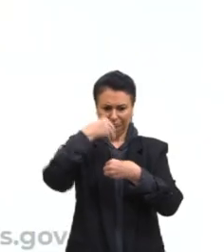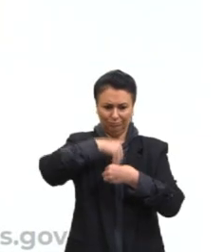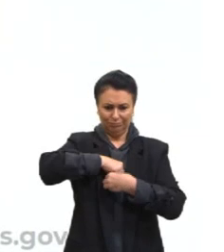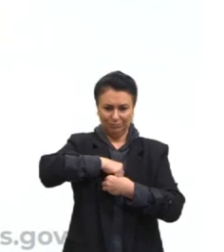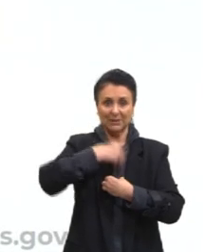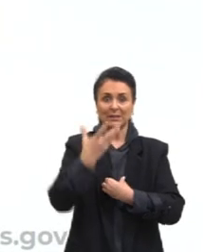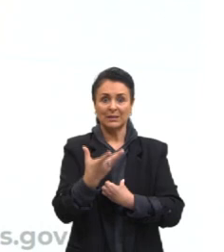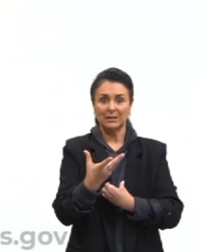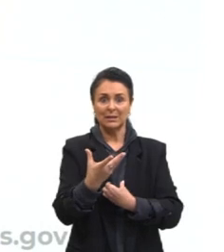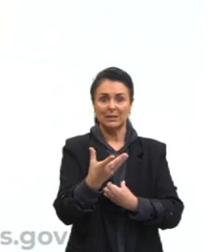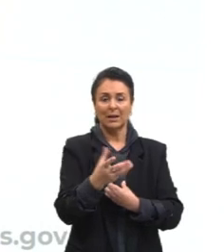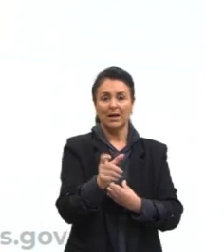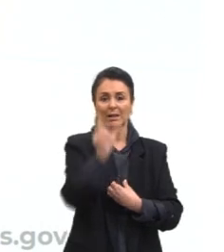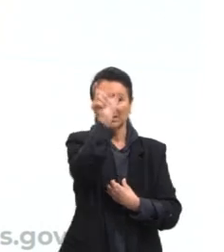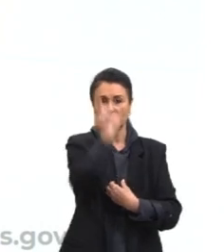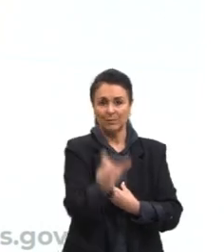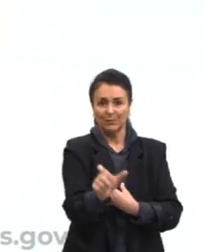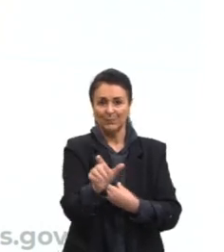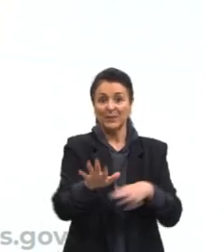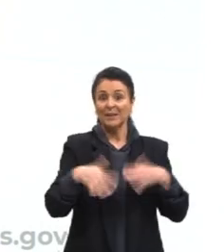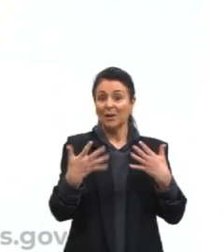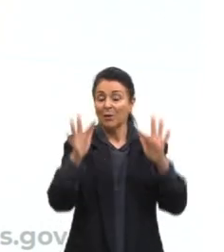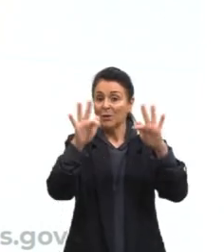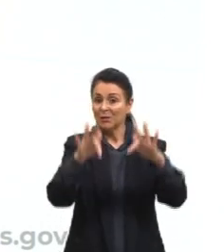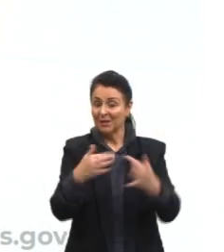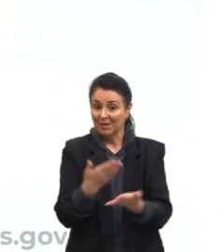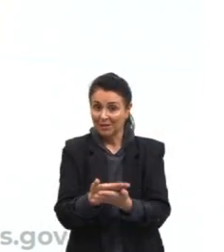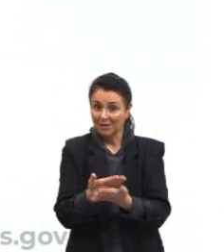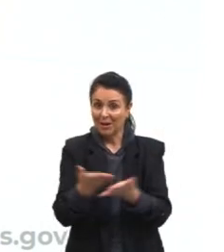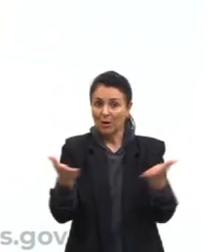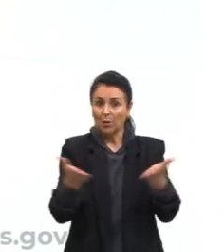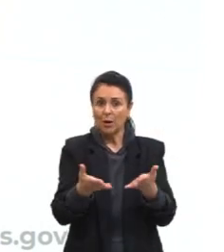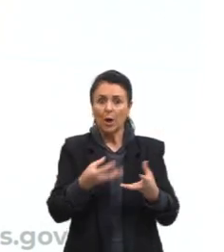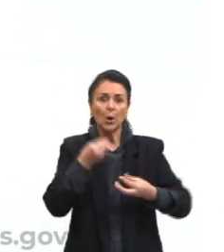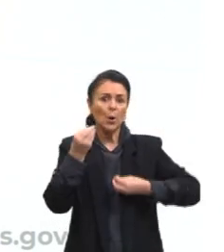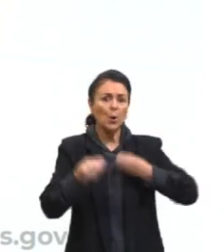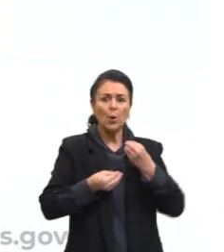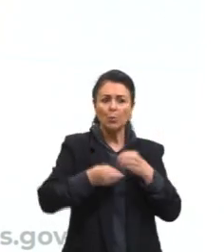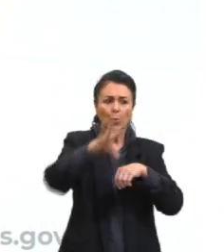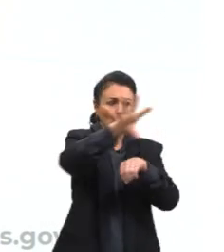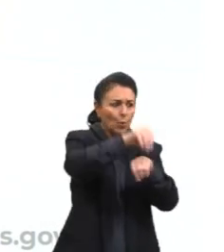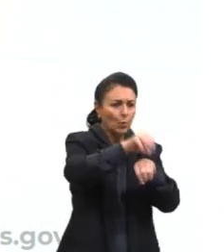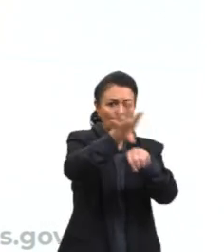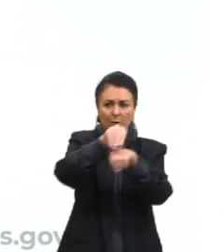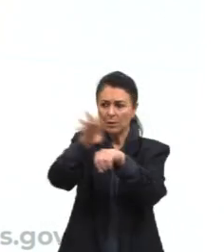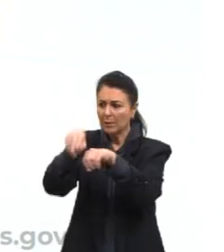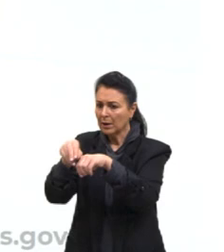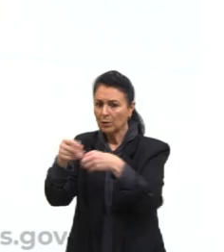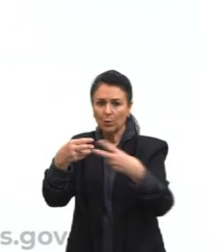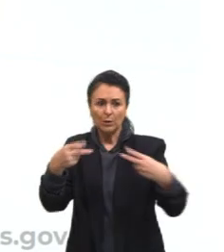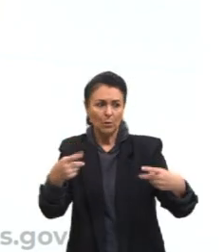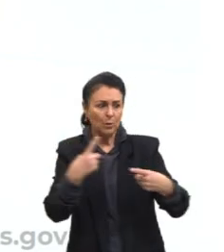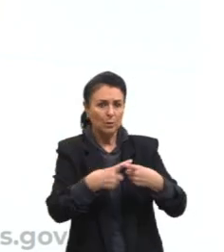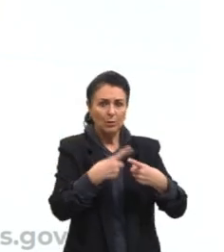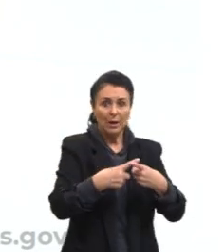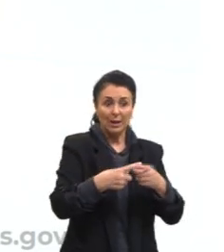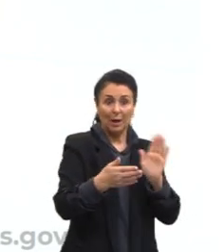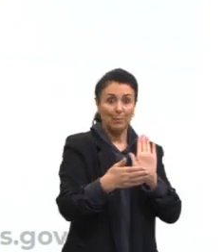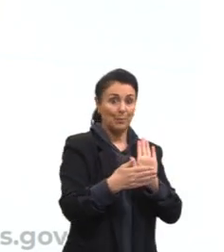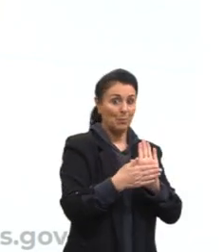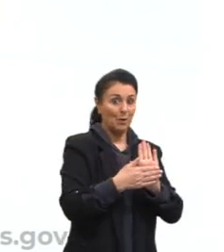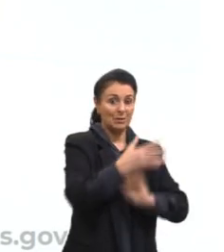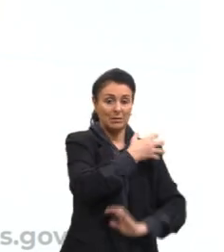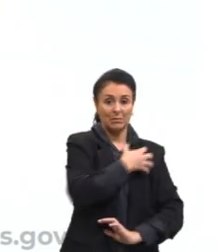nós nos encontramos certo Olha só então finalizando já de que forma o conhecimento pelas causas proposto por